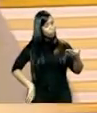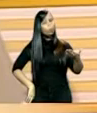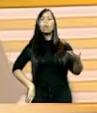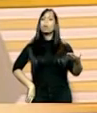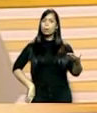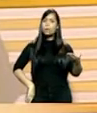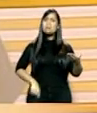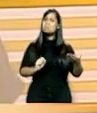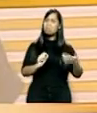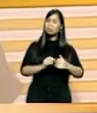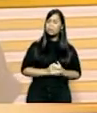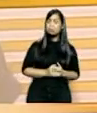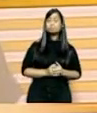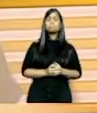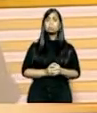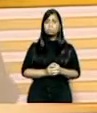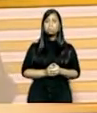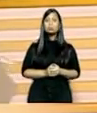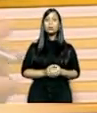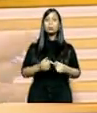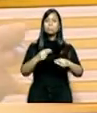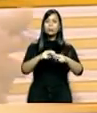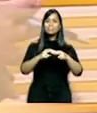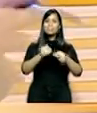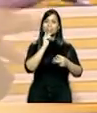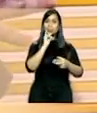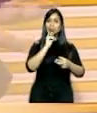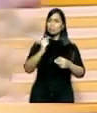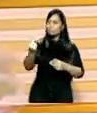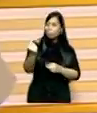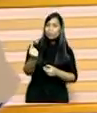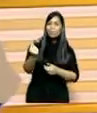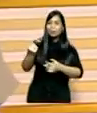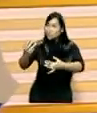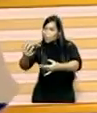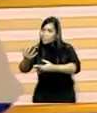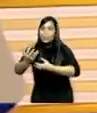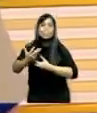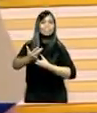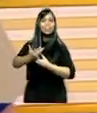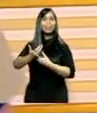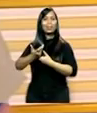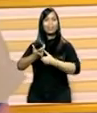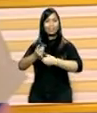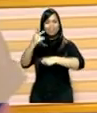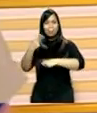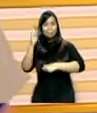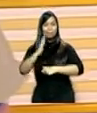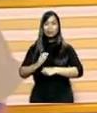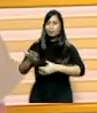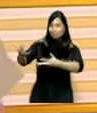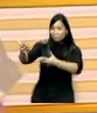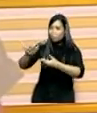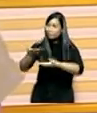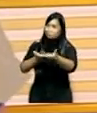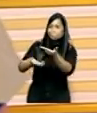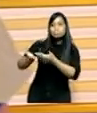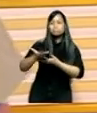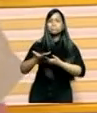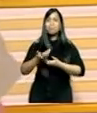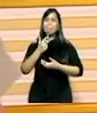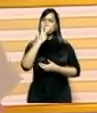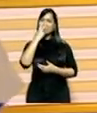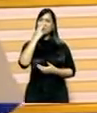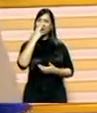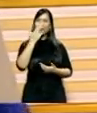atenção, sobre a cordialidade, essa coisa do Sérgio Buarque de Holanda, que o brasileiro seria cordial, que foi um pouco